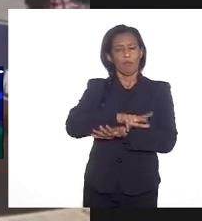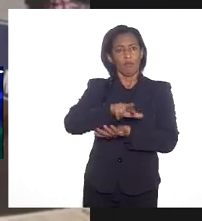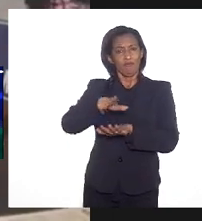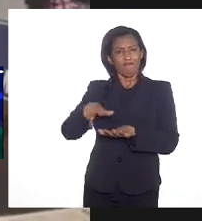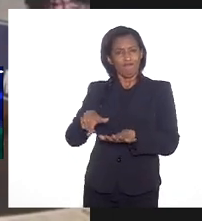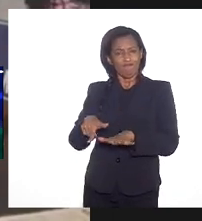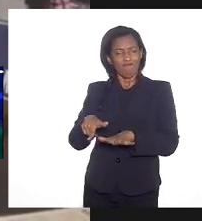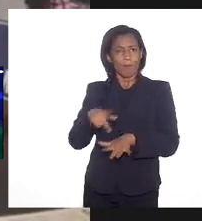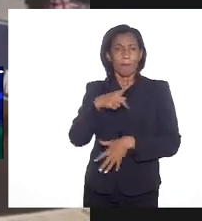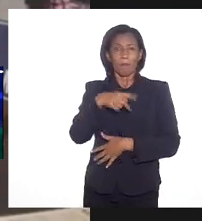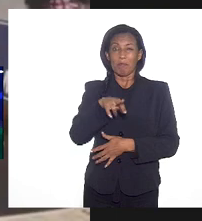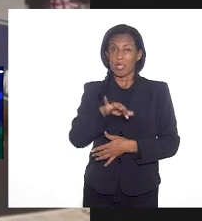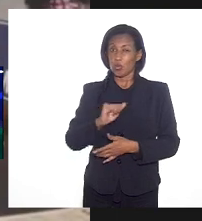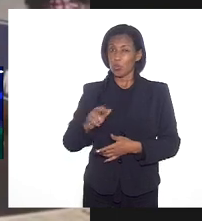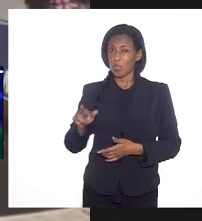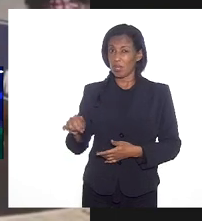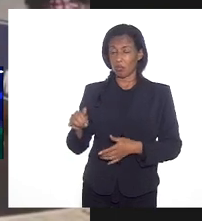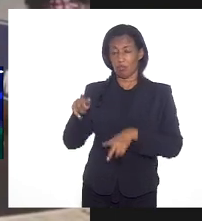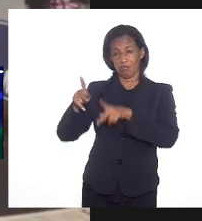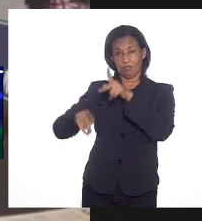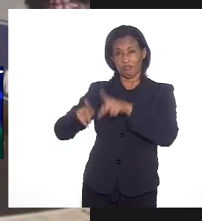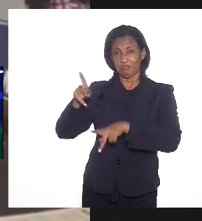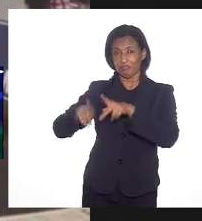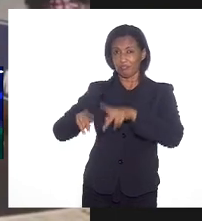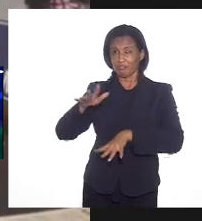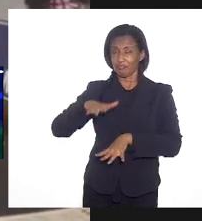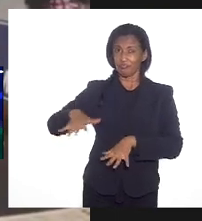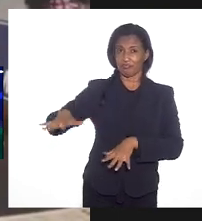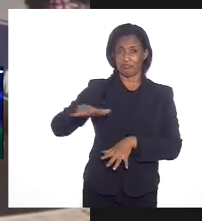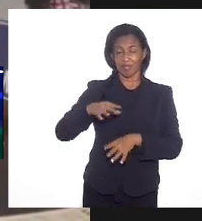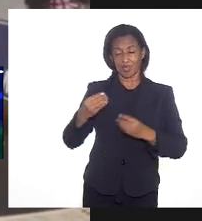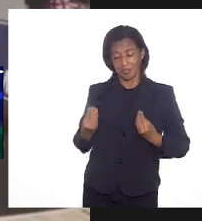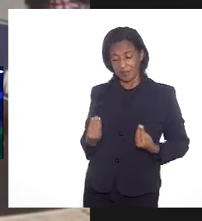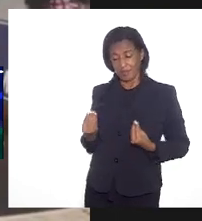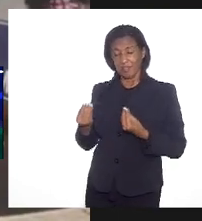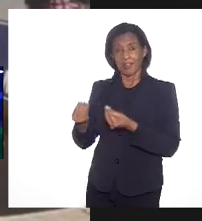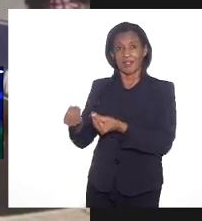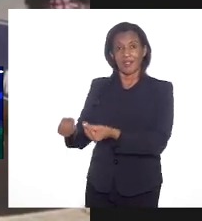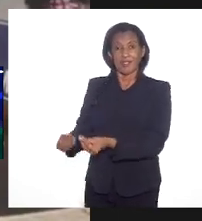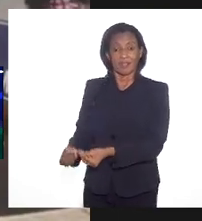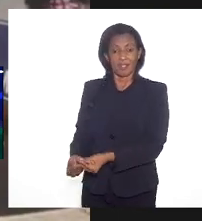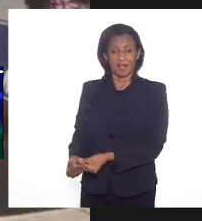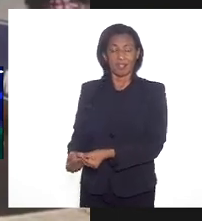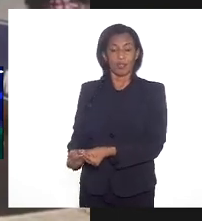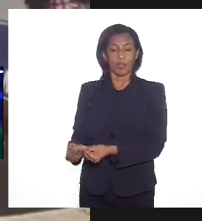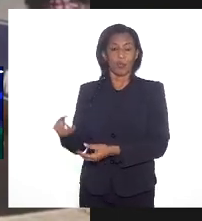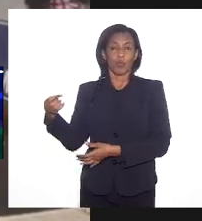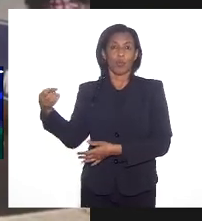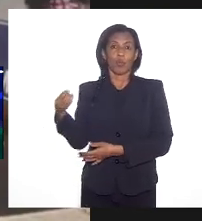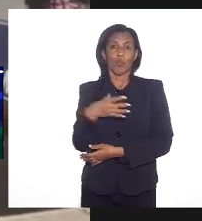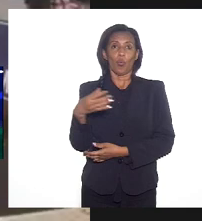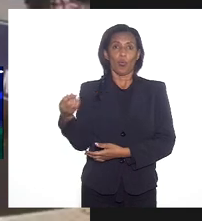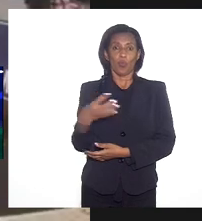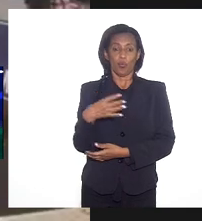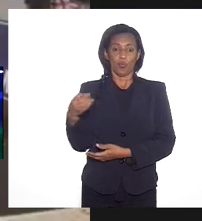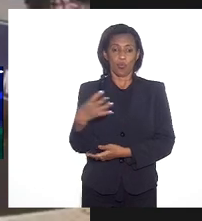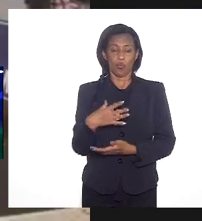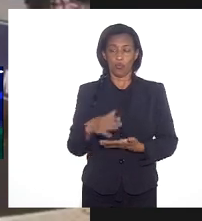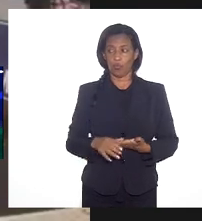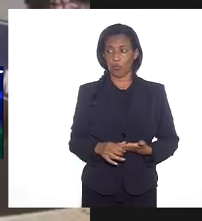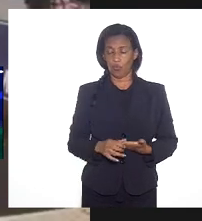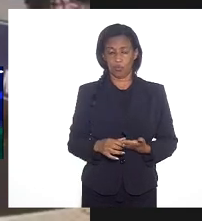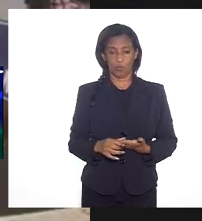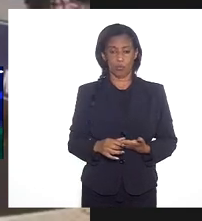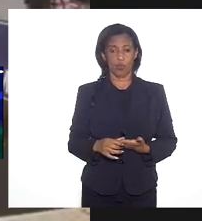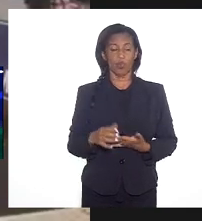prejuízos para a nossa população porque traríamos, inclusive, uma nova correlação de